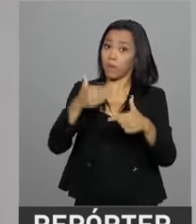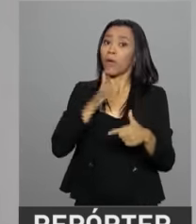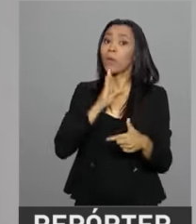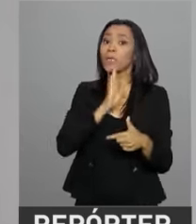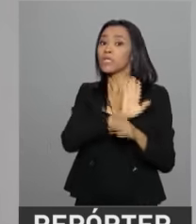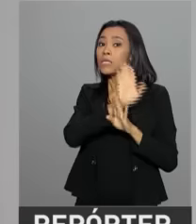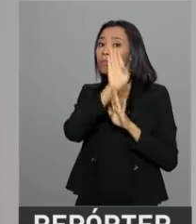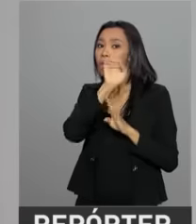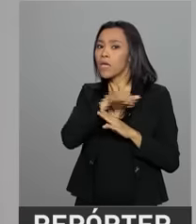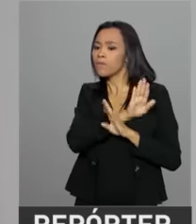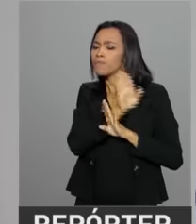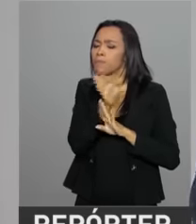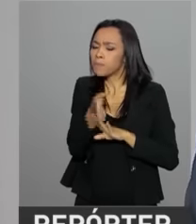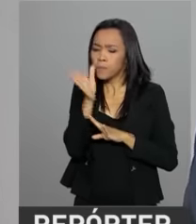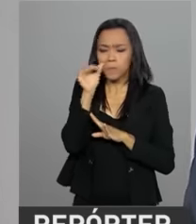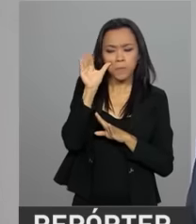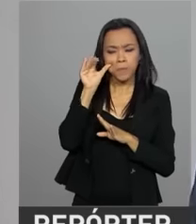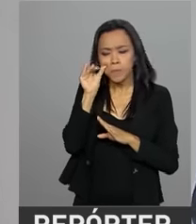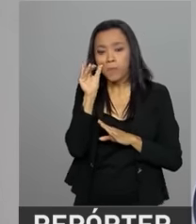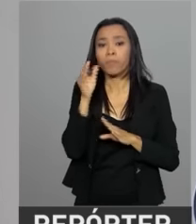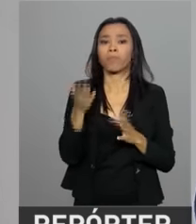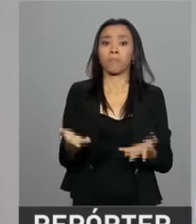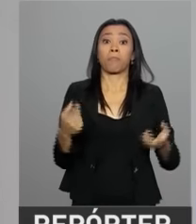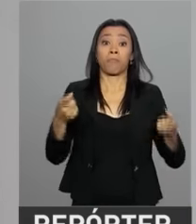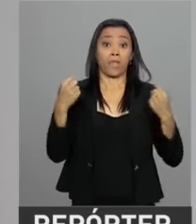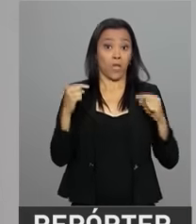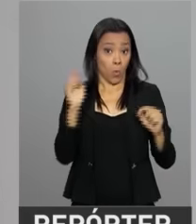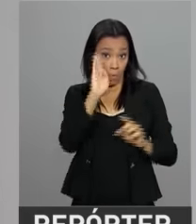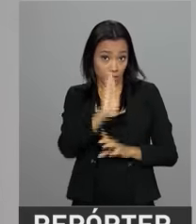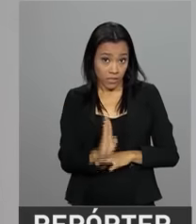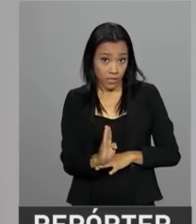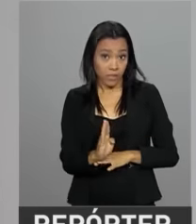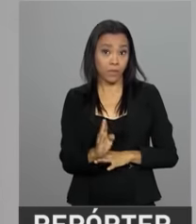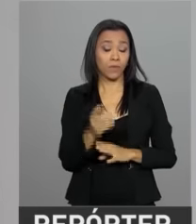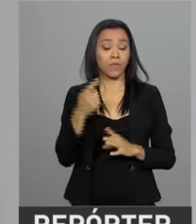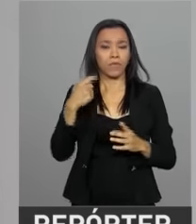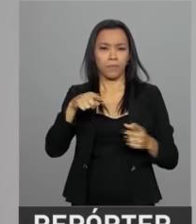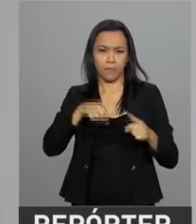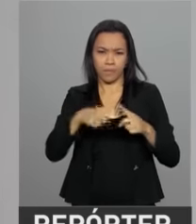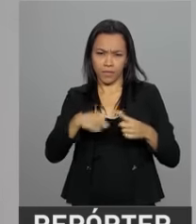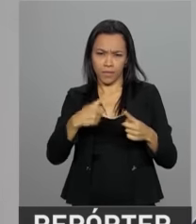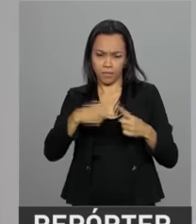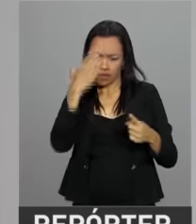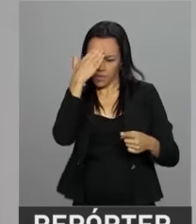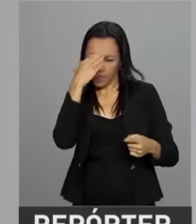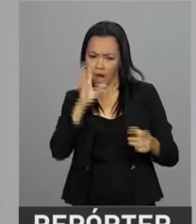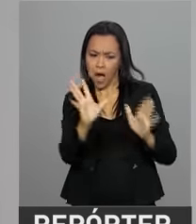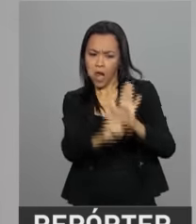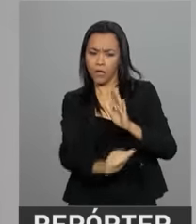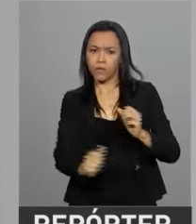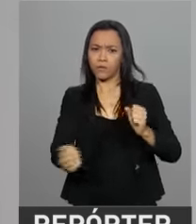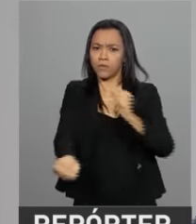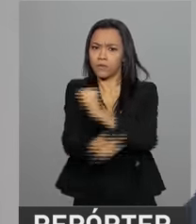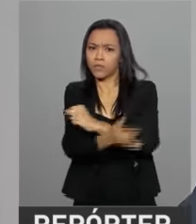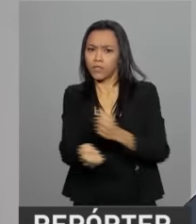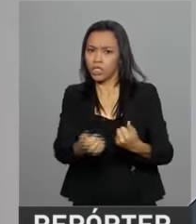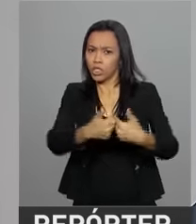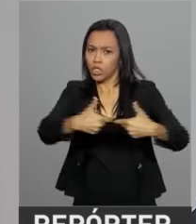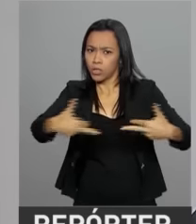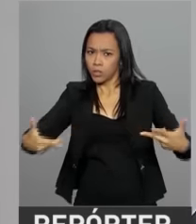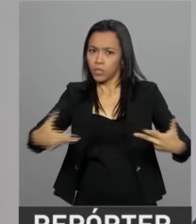Brasil, ministro Ives, o Brasil, nesse sentido de laboratórios de lavagem de dinheiro, de troca de informações,